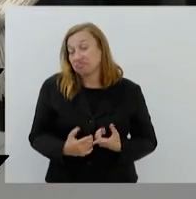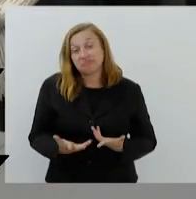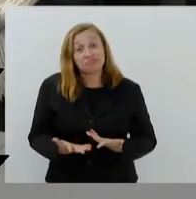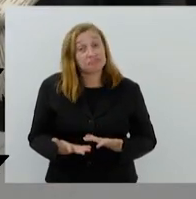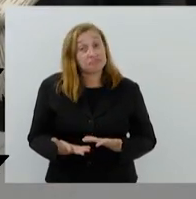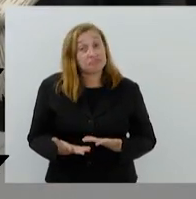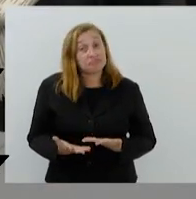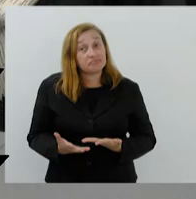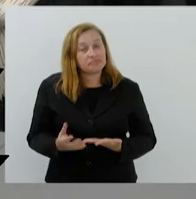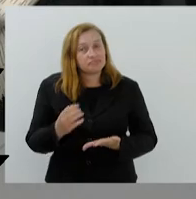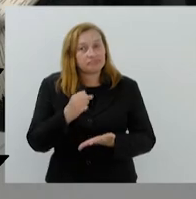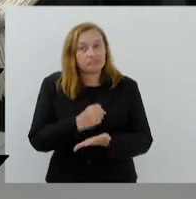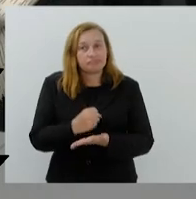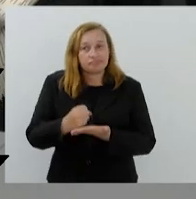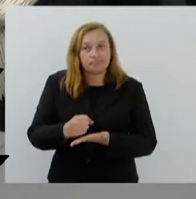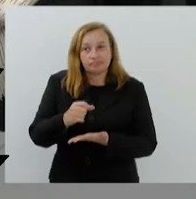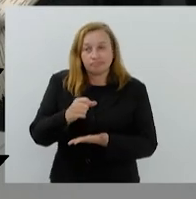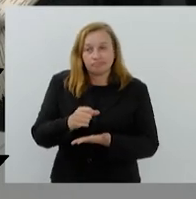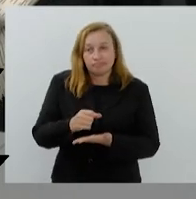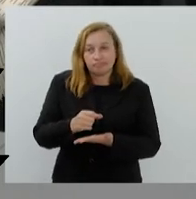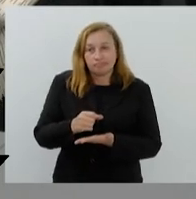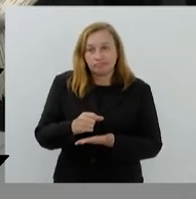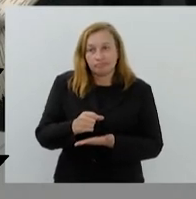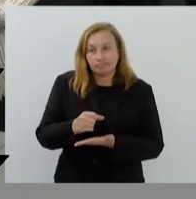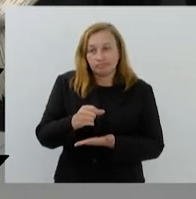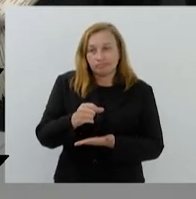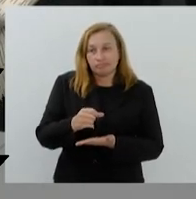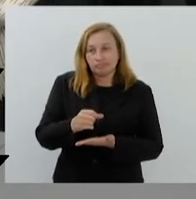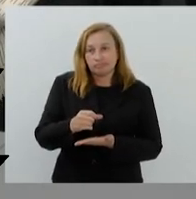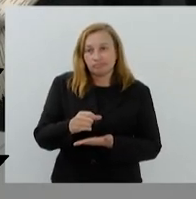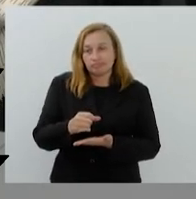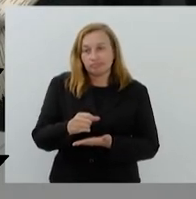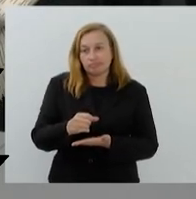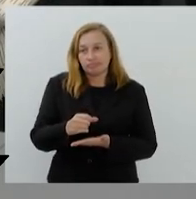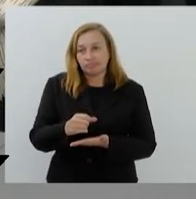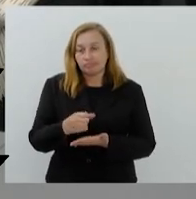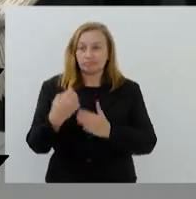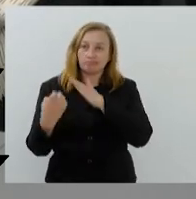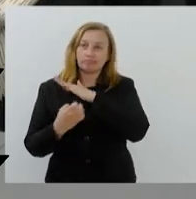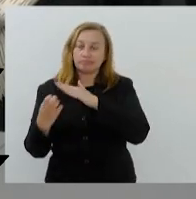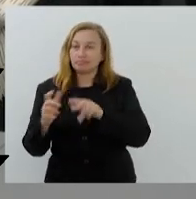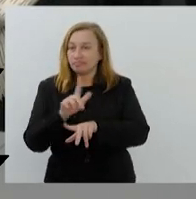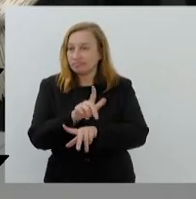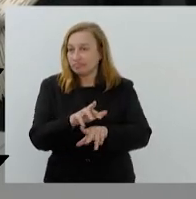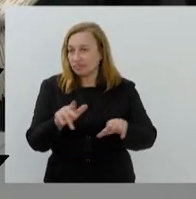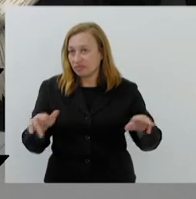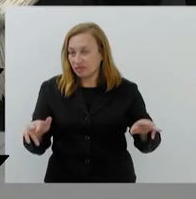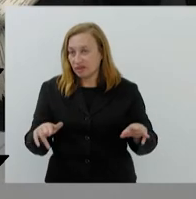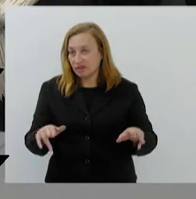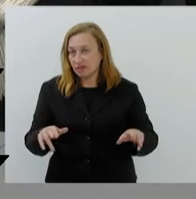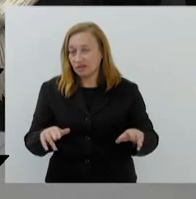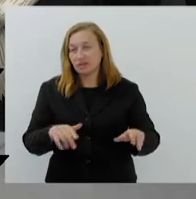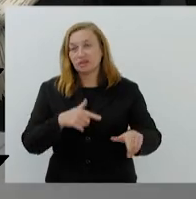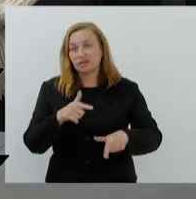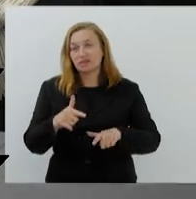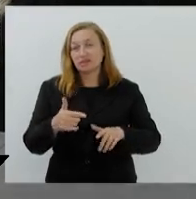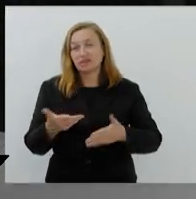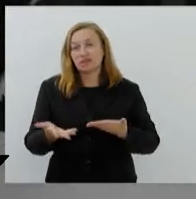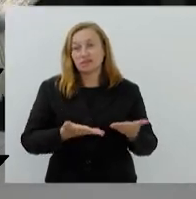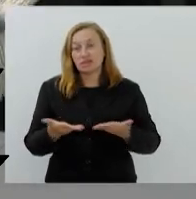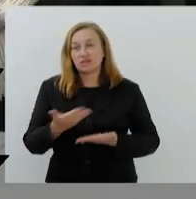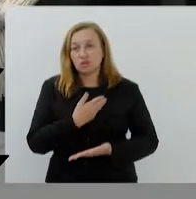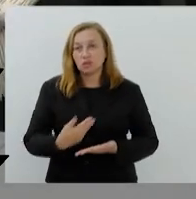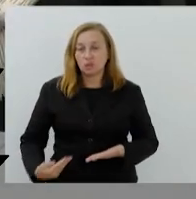a contratada, no caso o credor, tem diversos meios com concessionárias de serviços públicos,